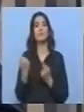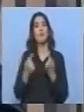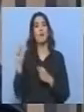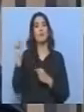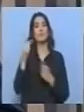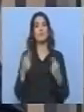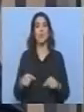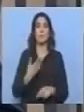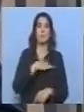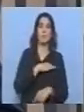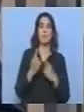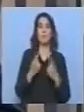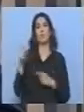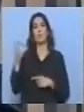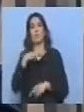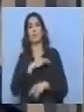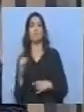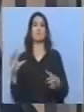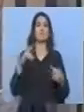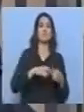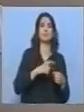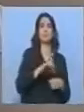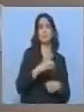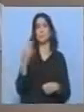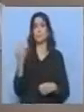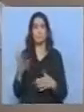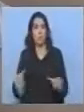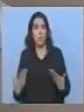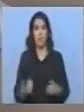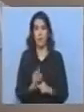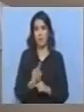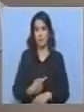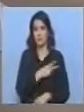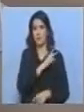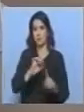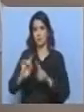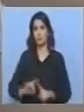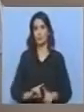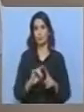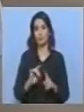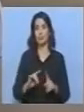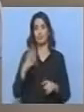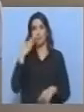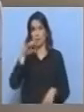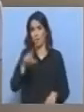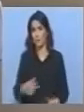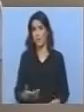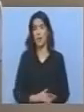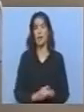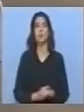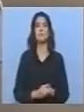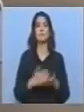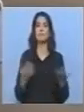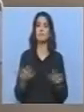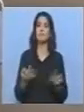só se fazem em Coimbra, em outros casos, fazem-se em Coimbra, em parceria com Lisboa, com o Porto, com outras universidades, outras instituições fora do país, e, portanto, nós